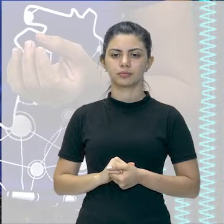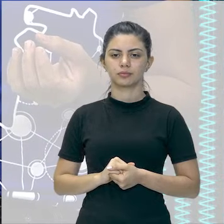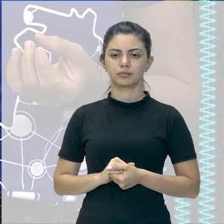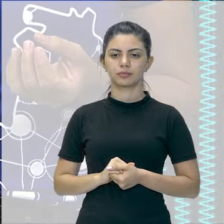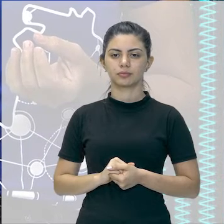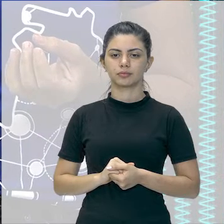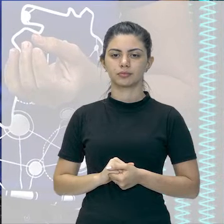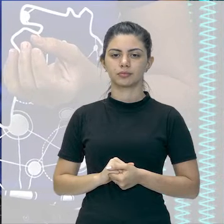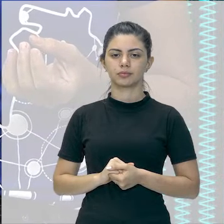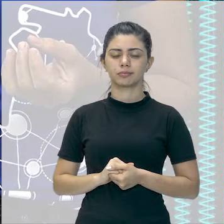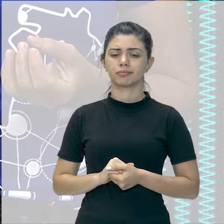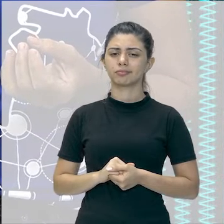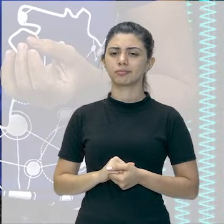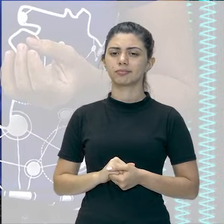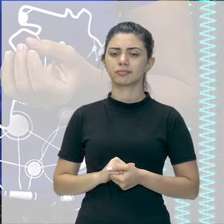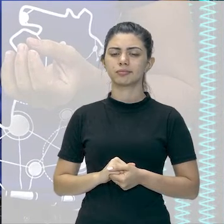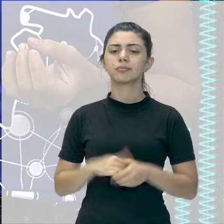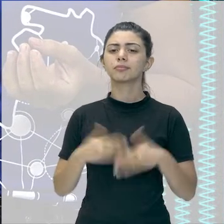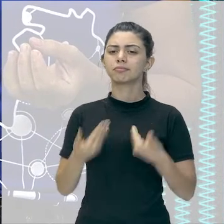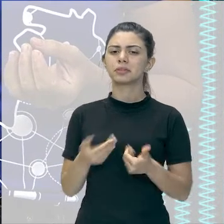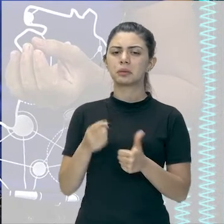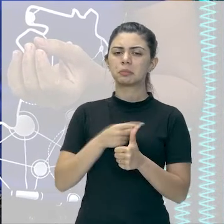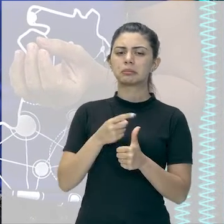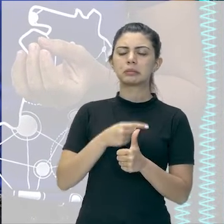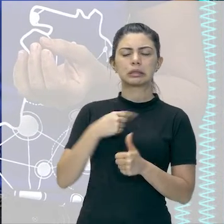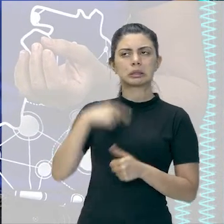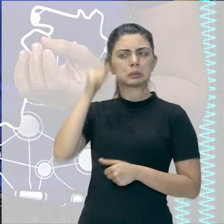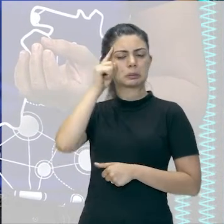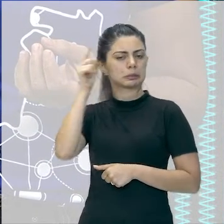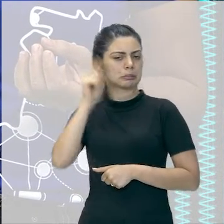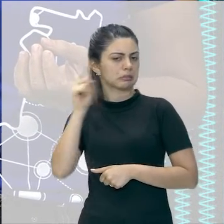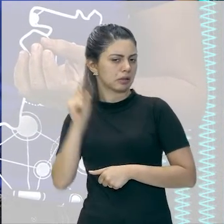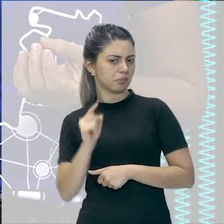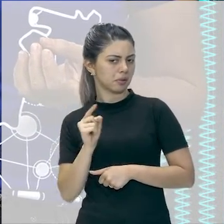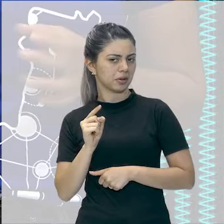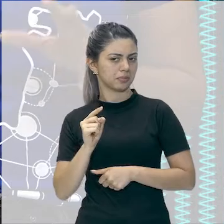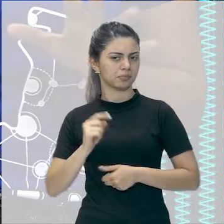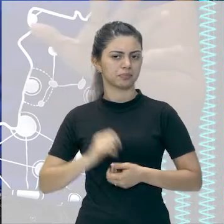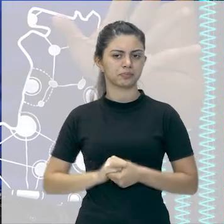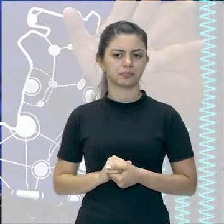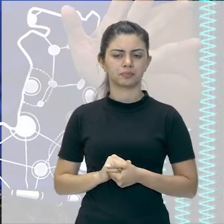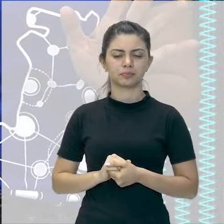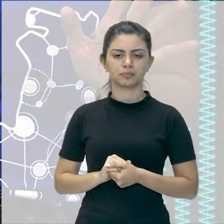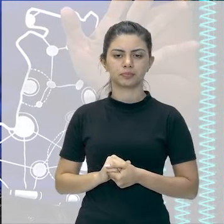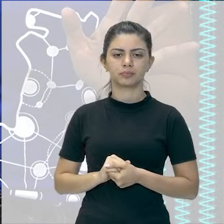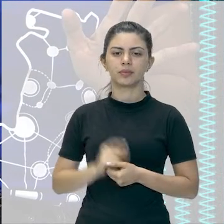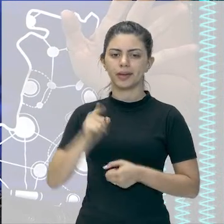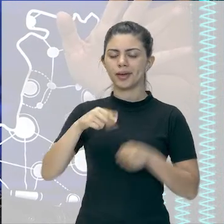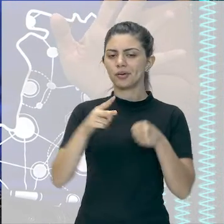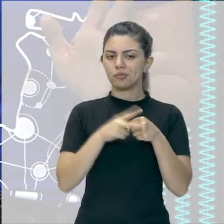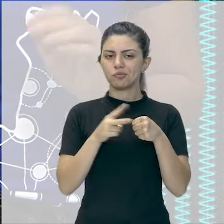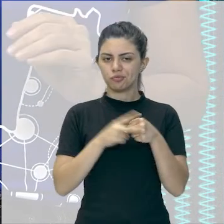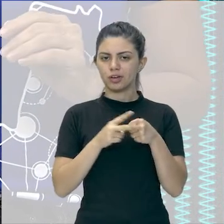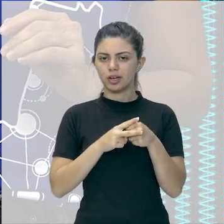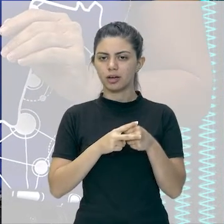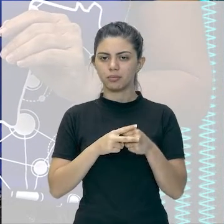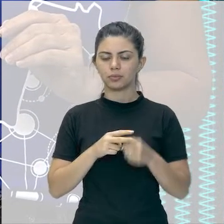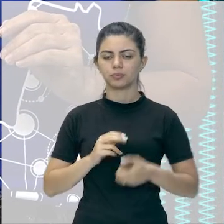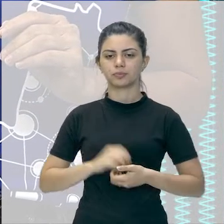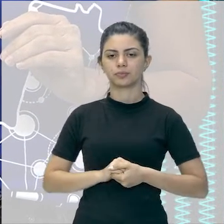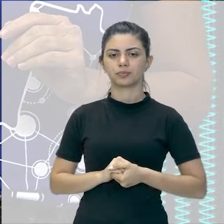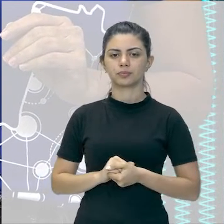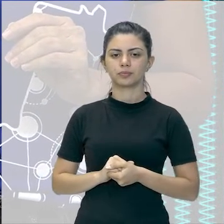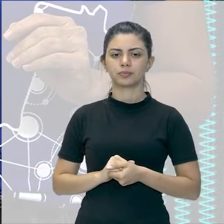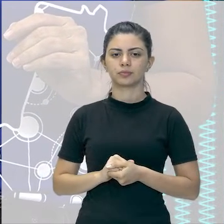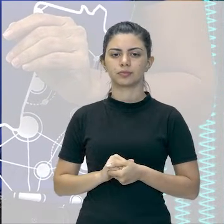Então, de primeira, eu não sabia, ó, didn't know. Olha aí o verbo tranquilo, né, na forma dele.